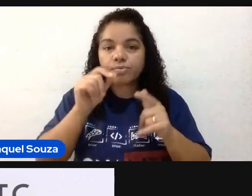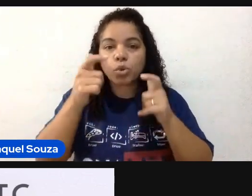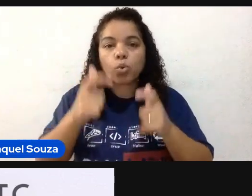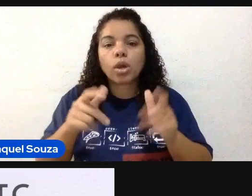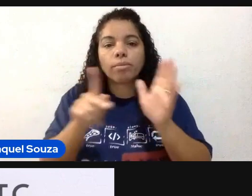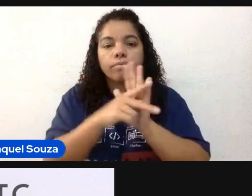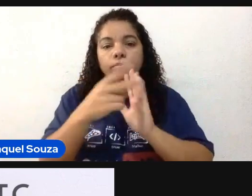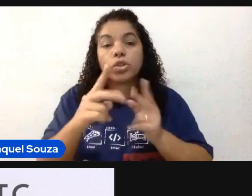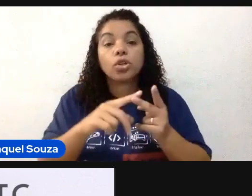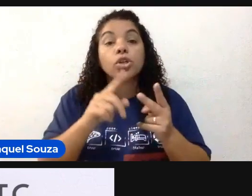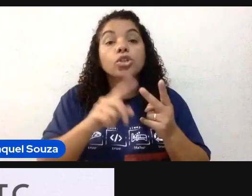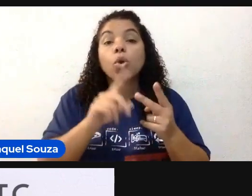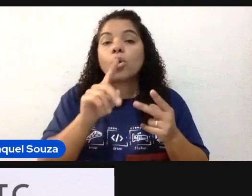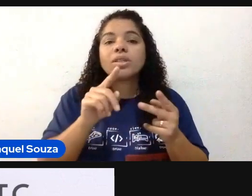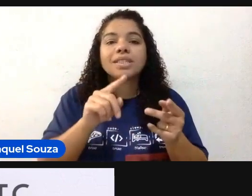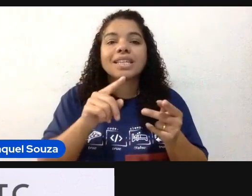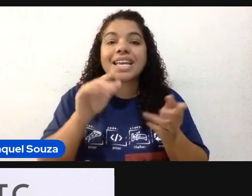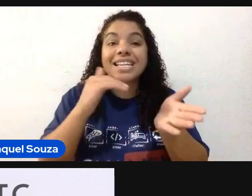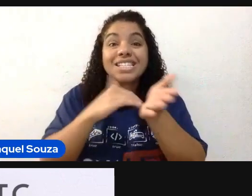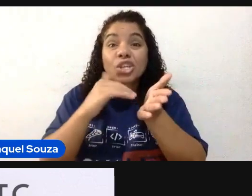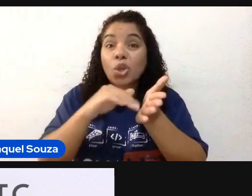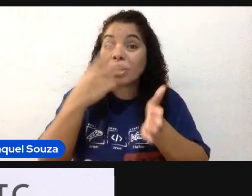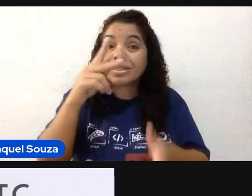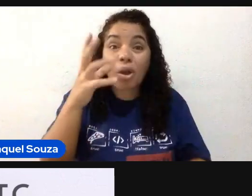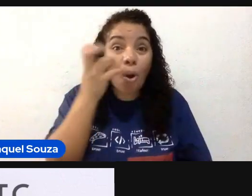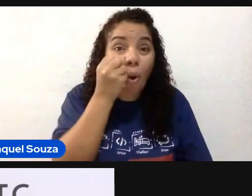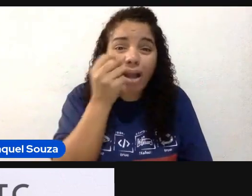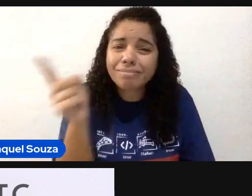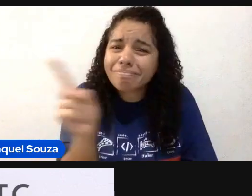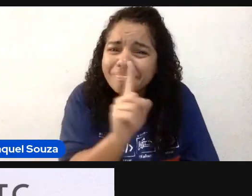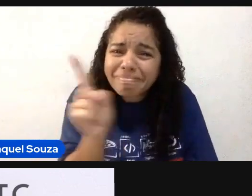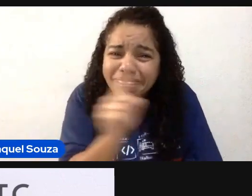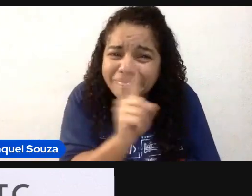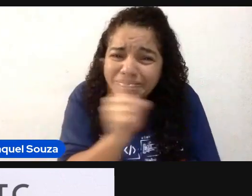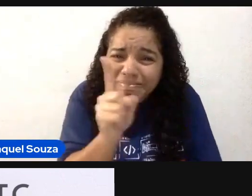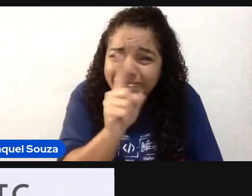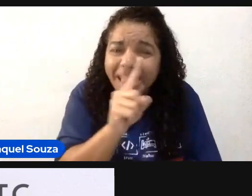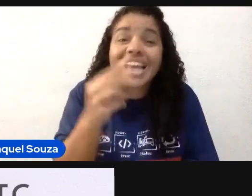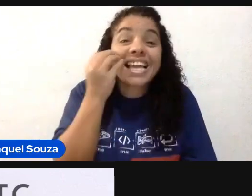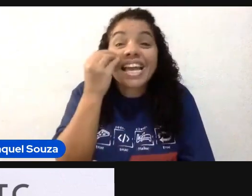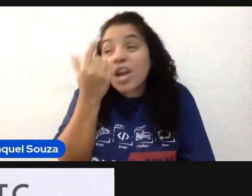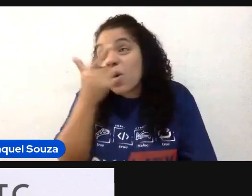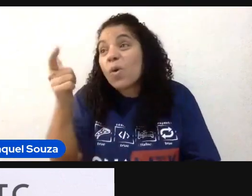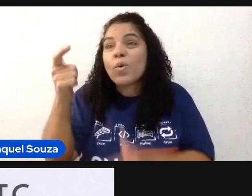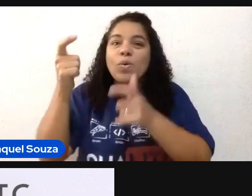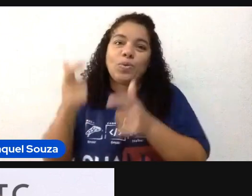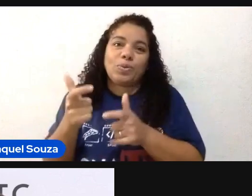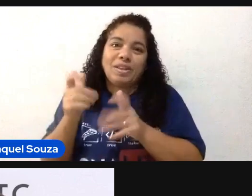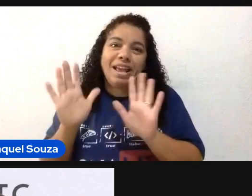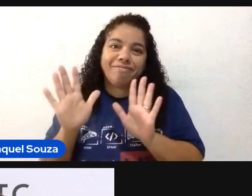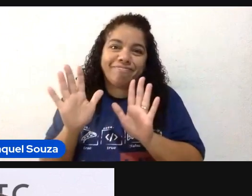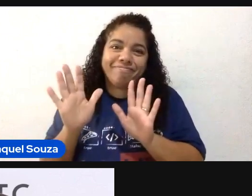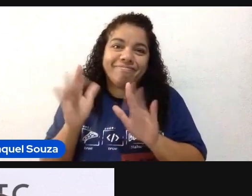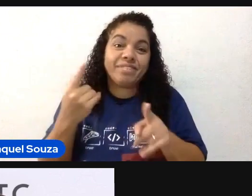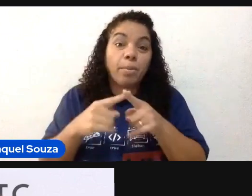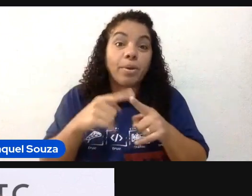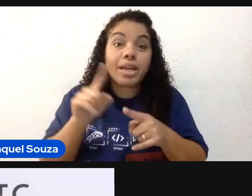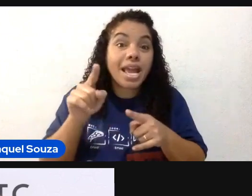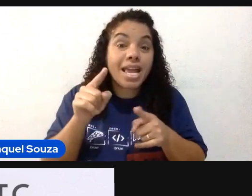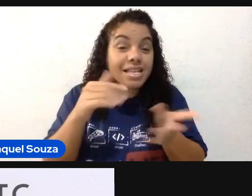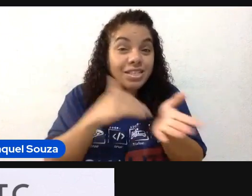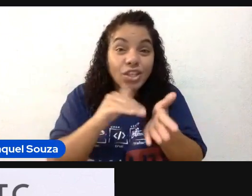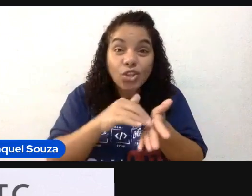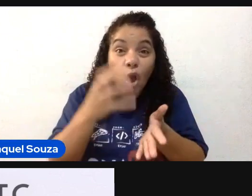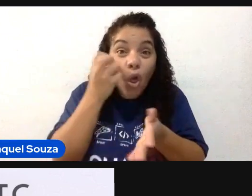não faça seu escritório no seu quarto. Tente fazer em outro lugar. Quando a gente faz escritório no nosso